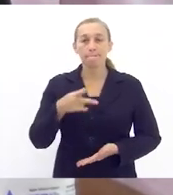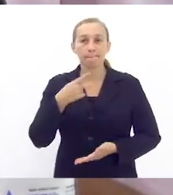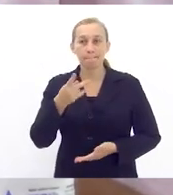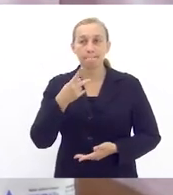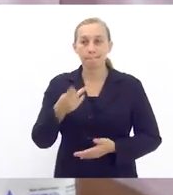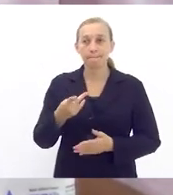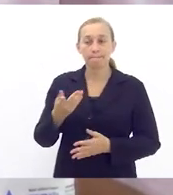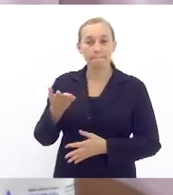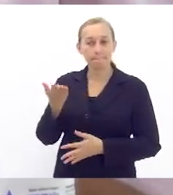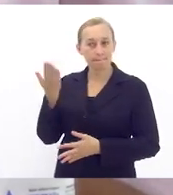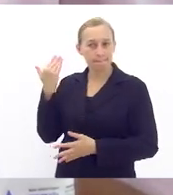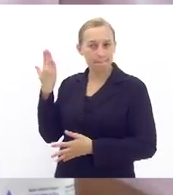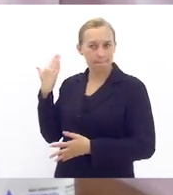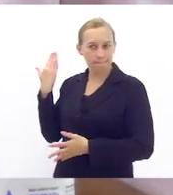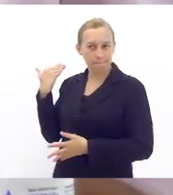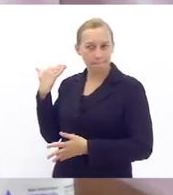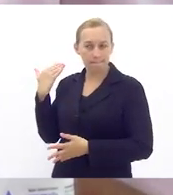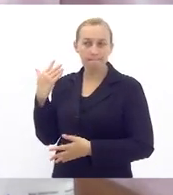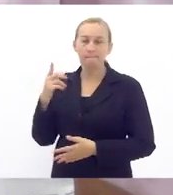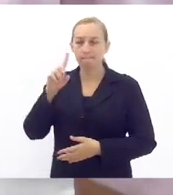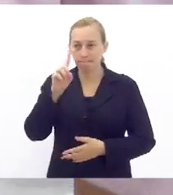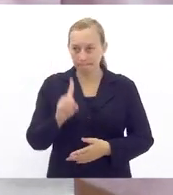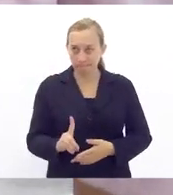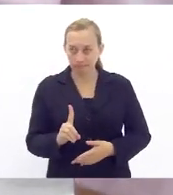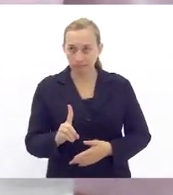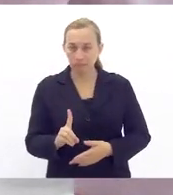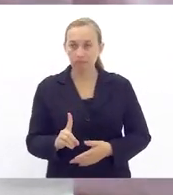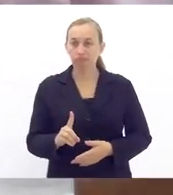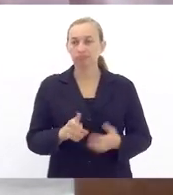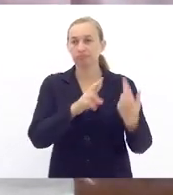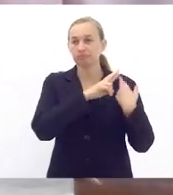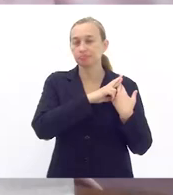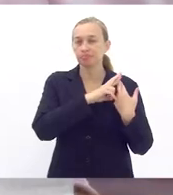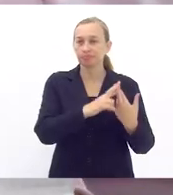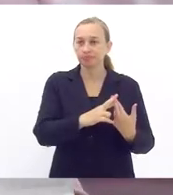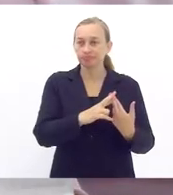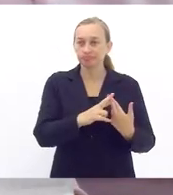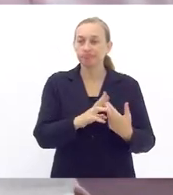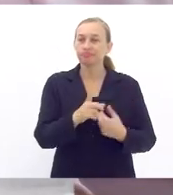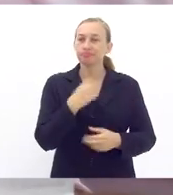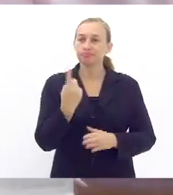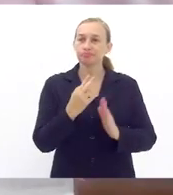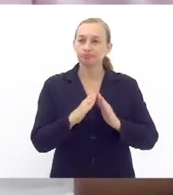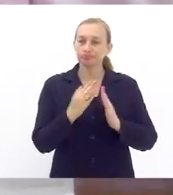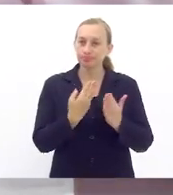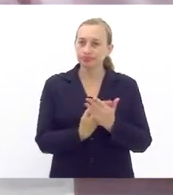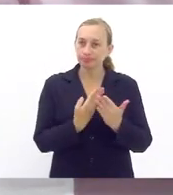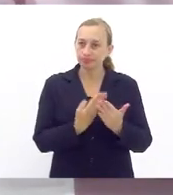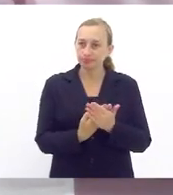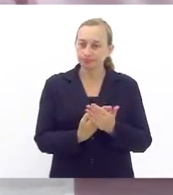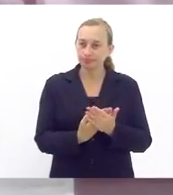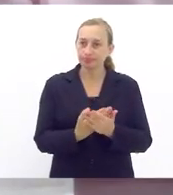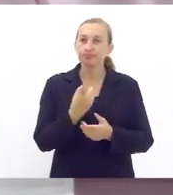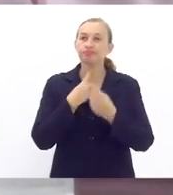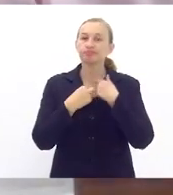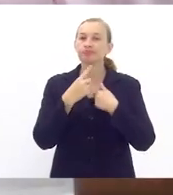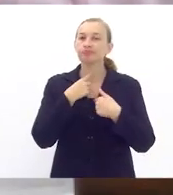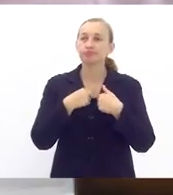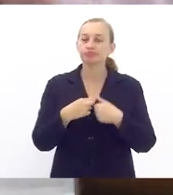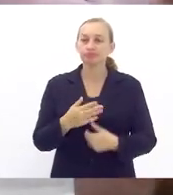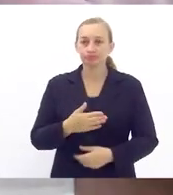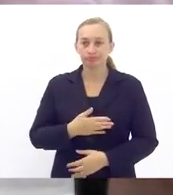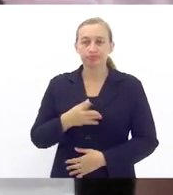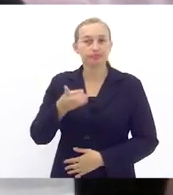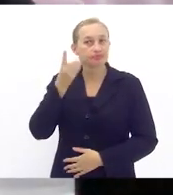lá atrás que a diretoria que é responsável pela nossa escola que é no desejo meu o